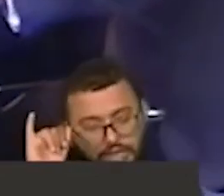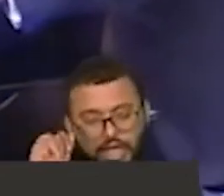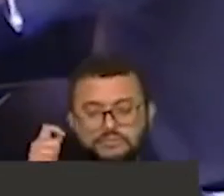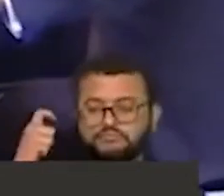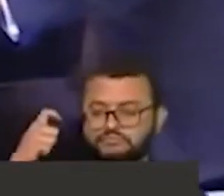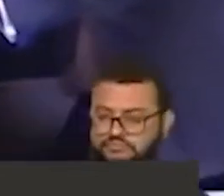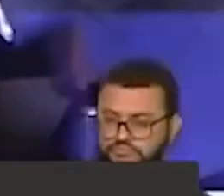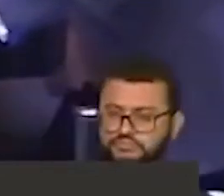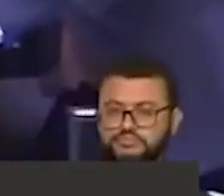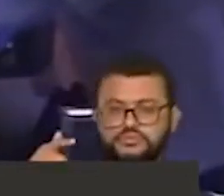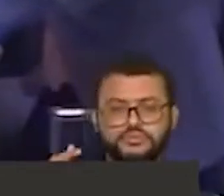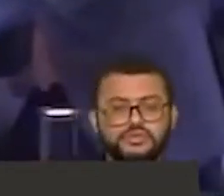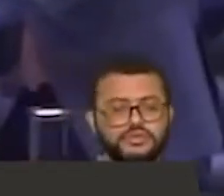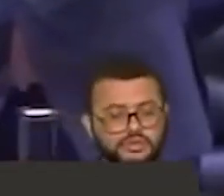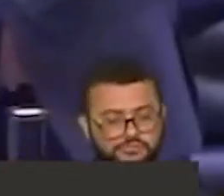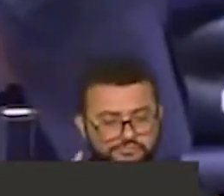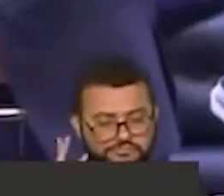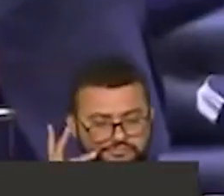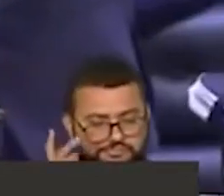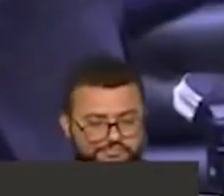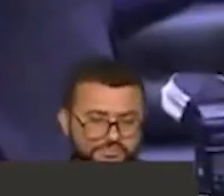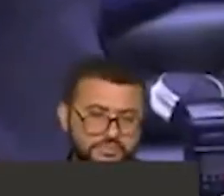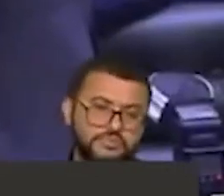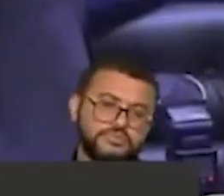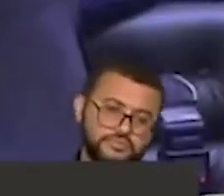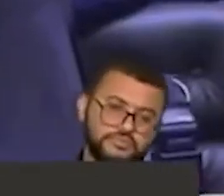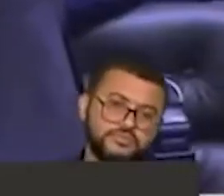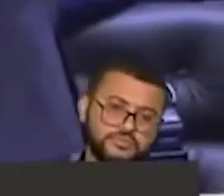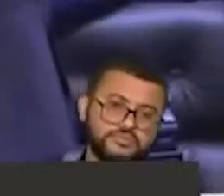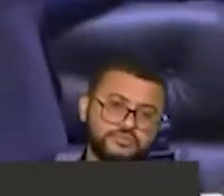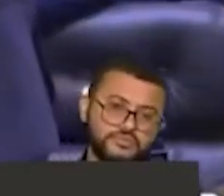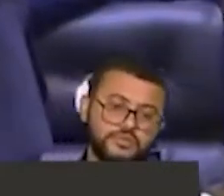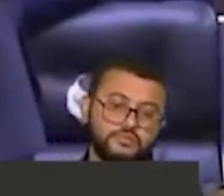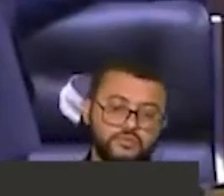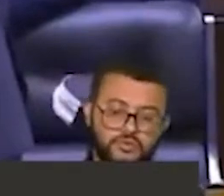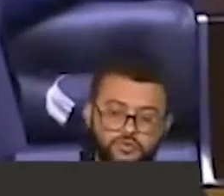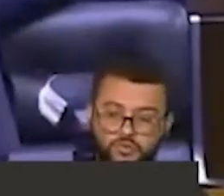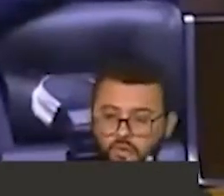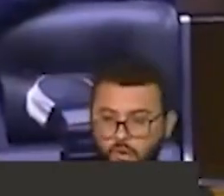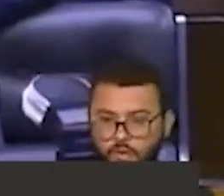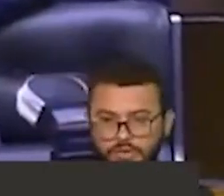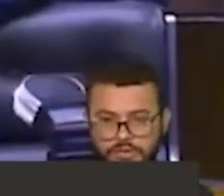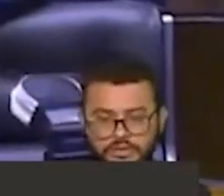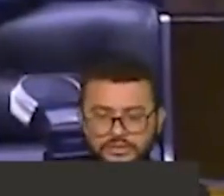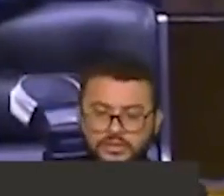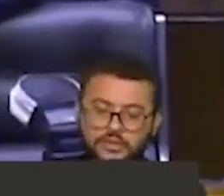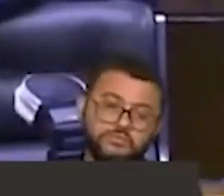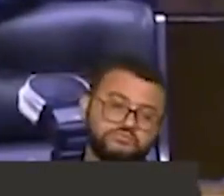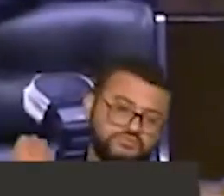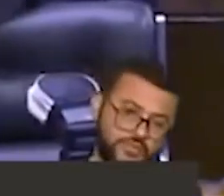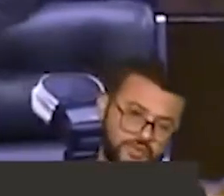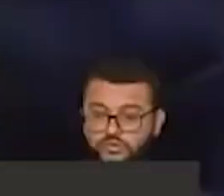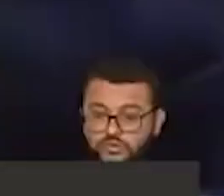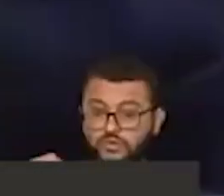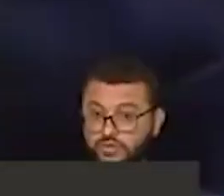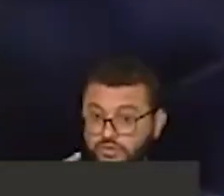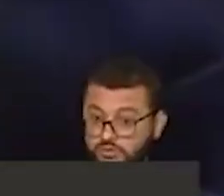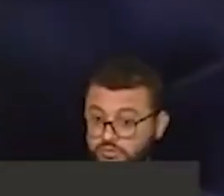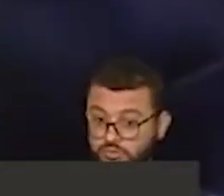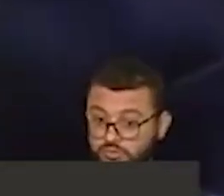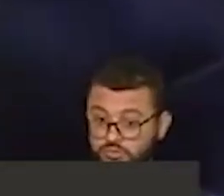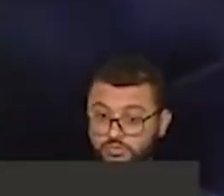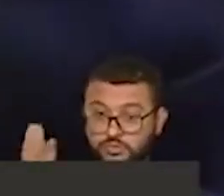complementares precisam ser aprovadas agora pelo legislativo para definir por exemplo qual vai ser essa alíquota né Bernar pi falou em